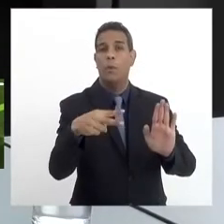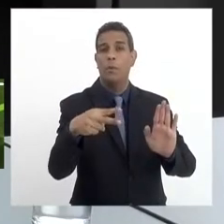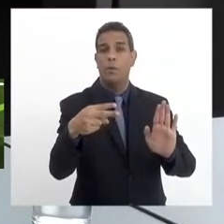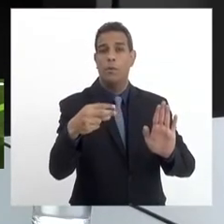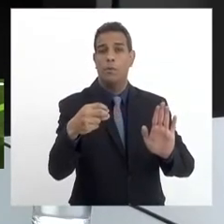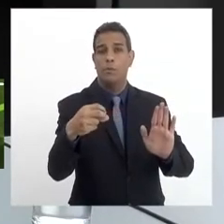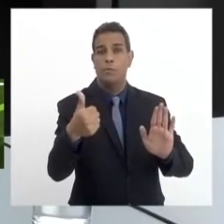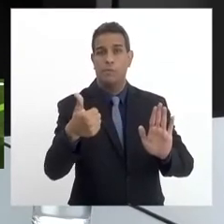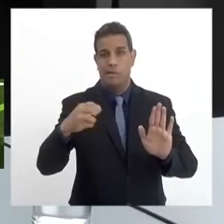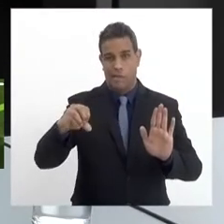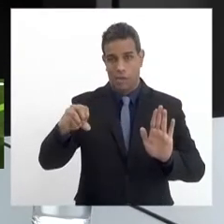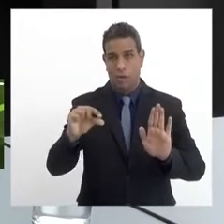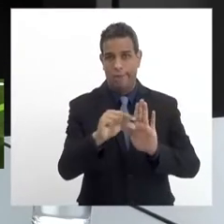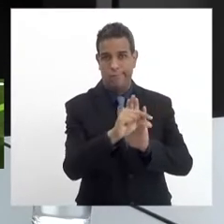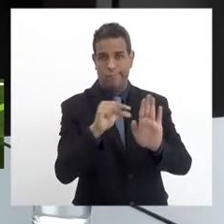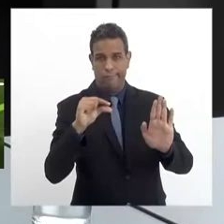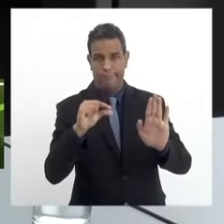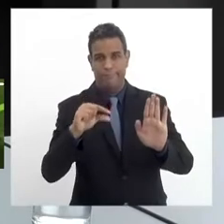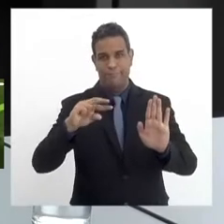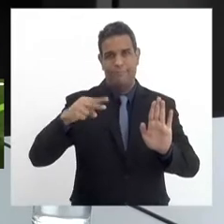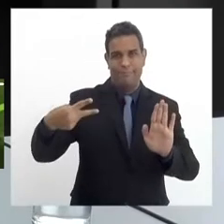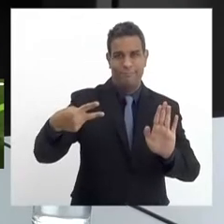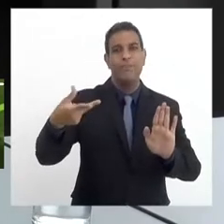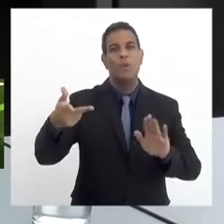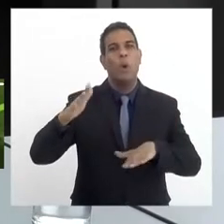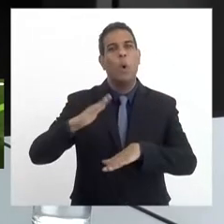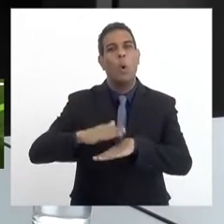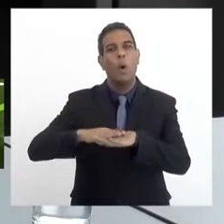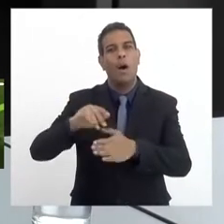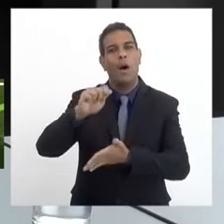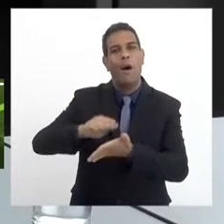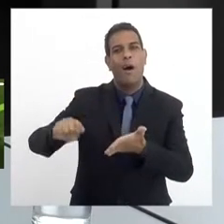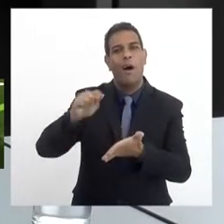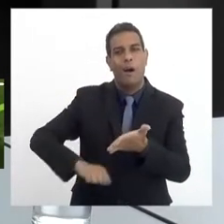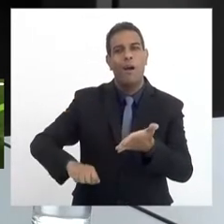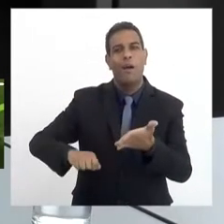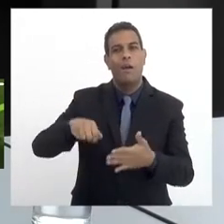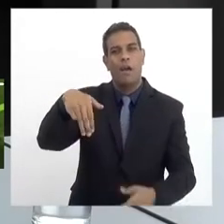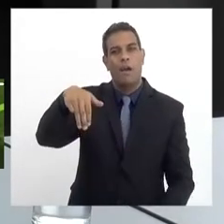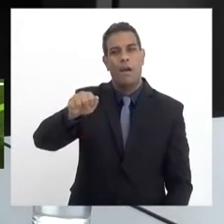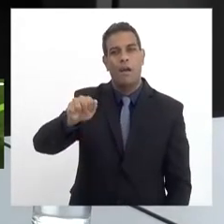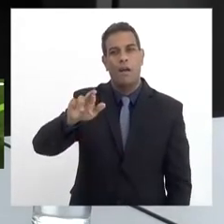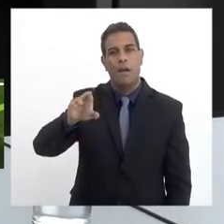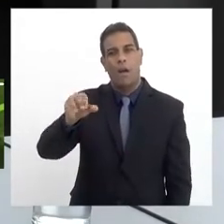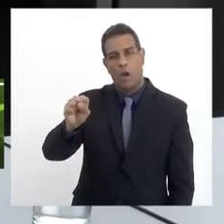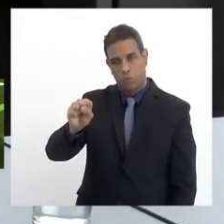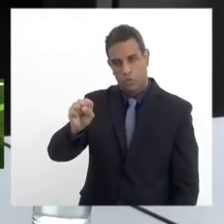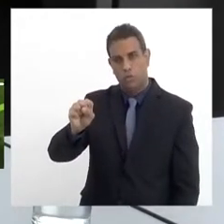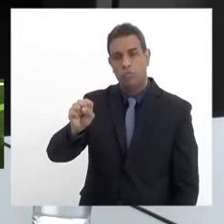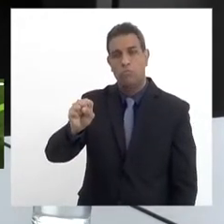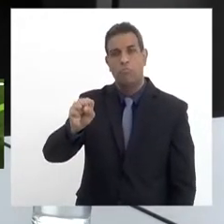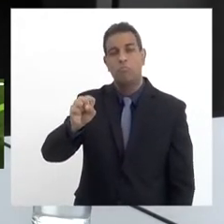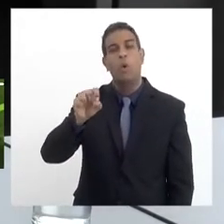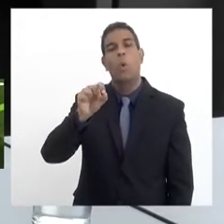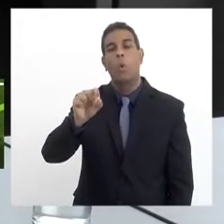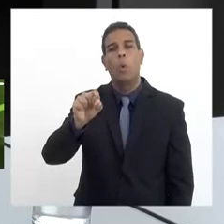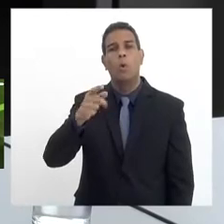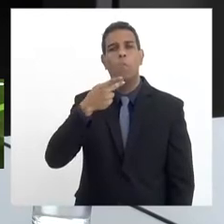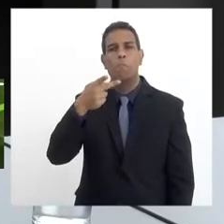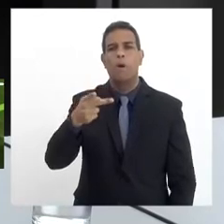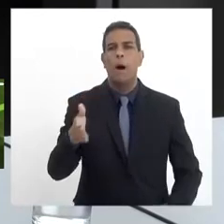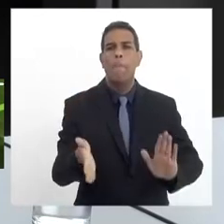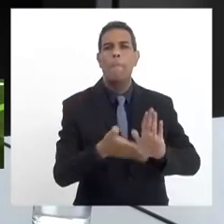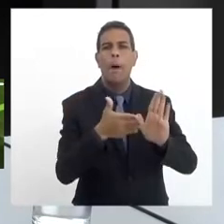19, que o relator é o deputado Marcos Miller, bom dia, ele propõe uma